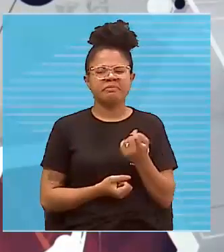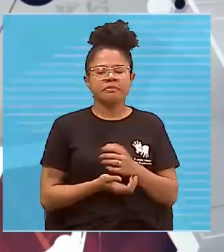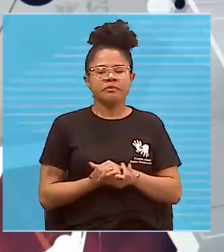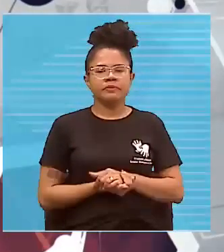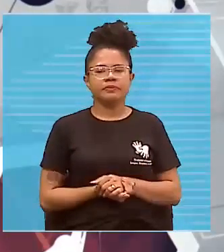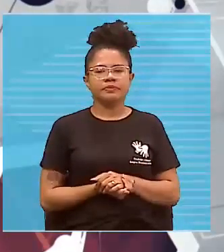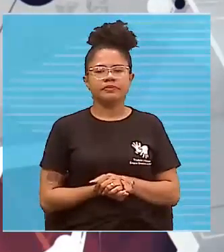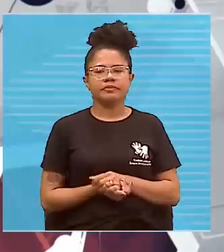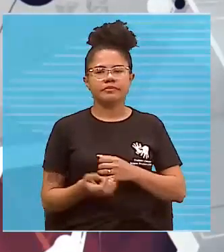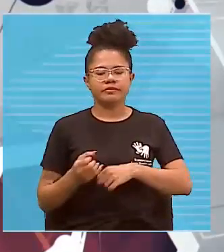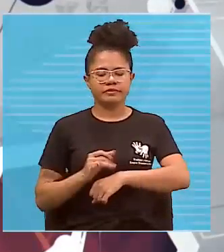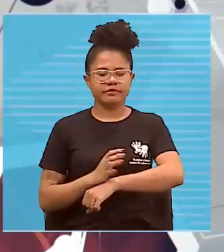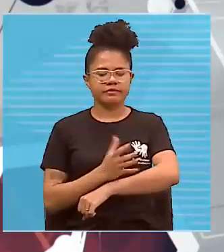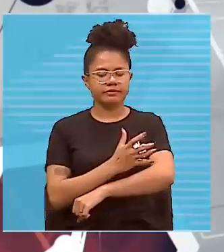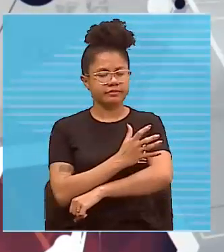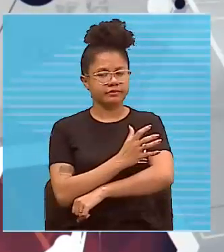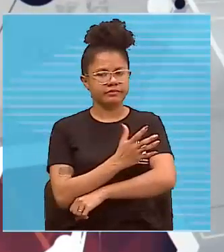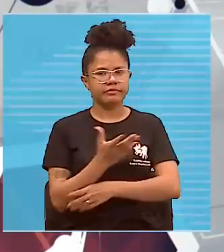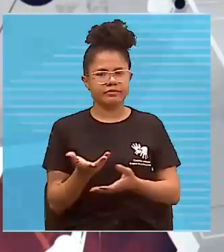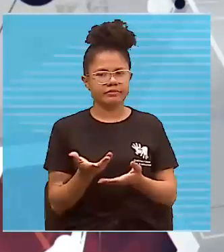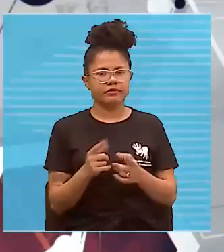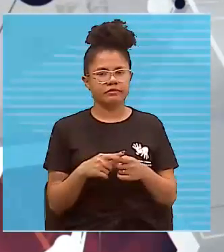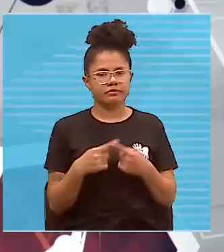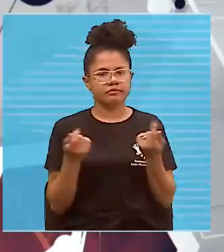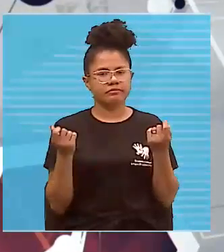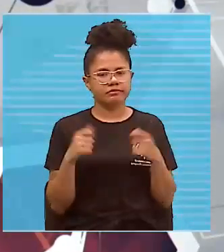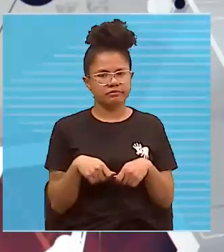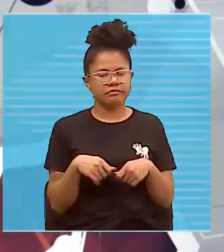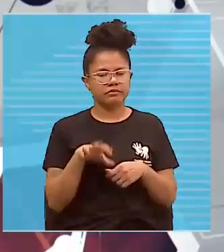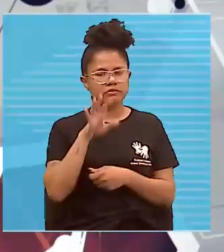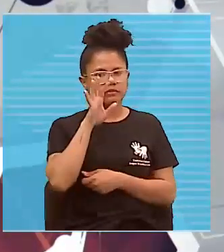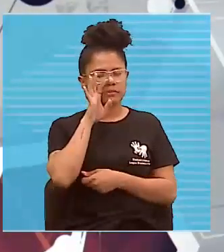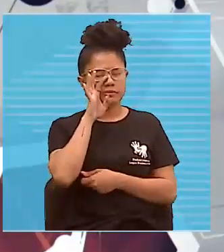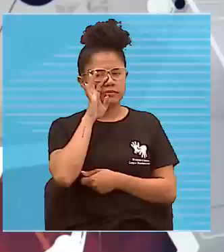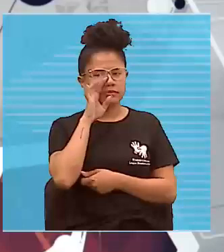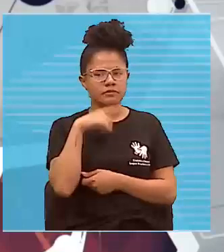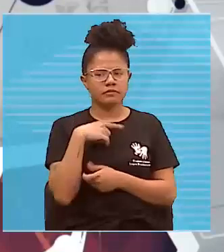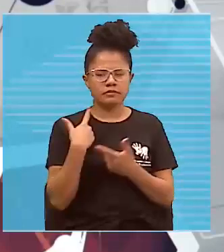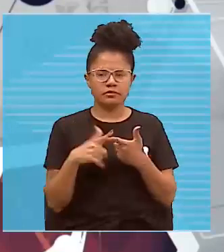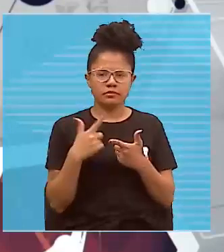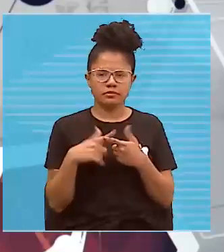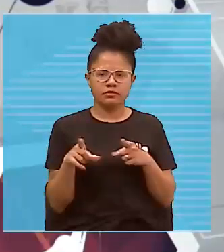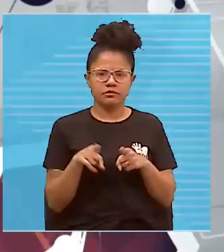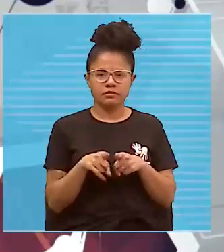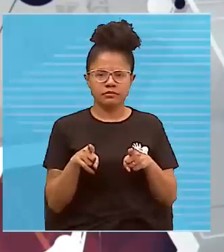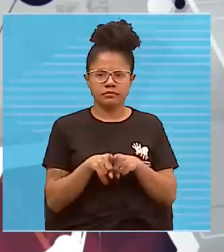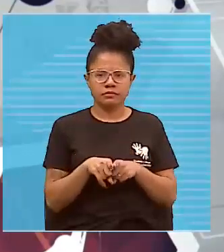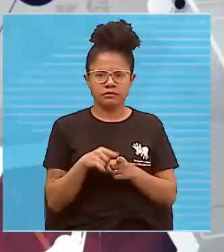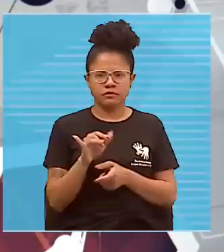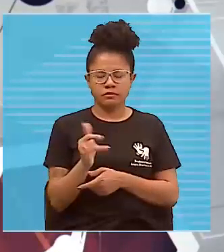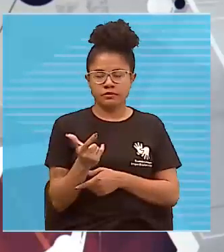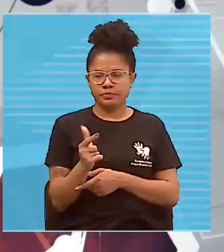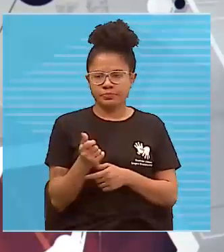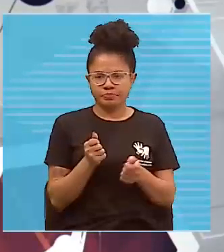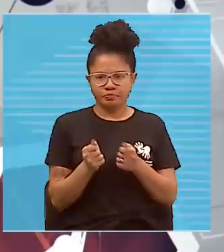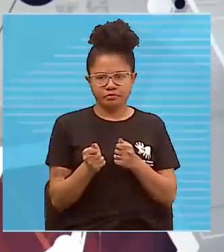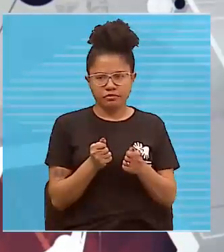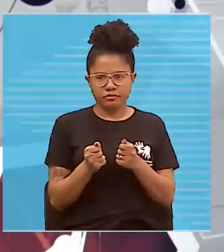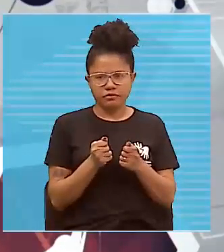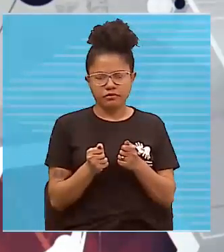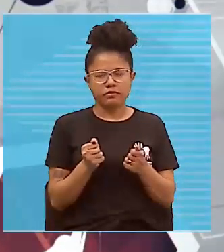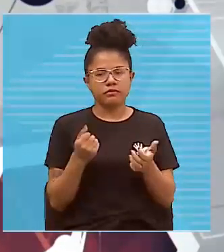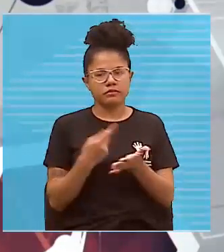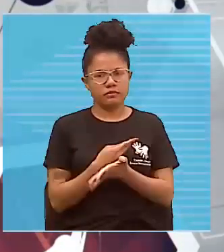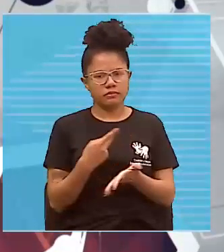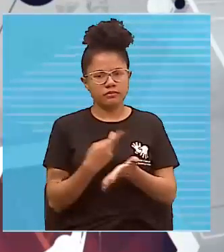dinâmica do fogo no cerrado. É necessário, mas precisa também, né, observar que tem um problema se for descontrolado e excessivo.